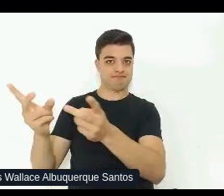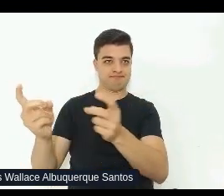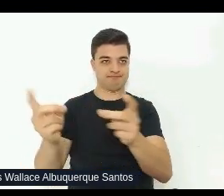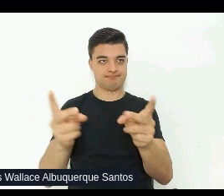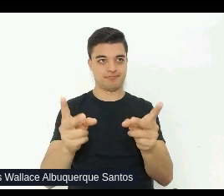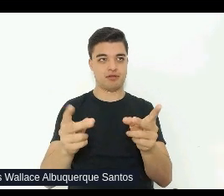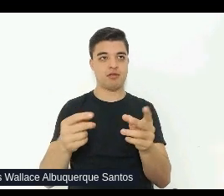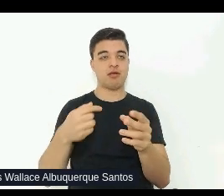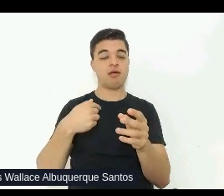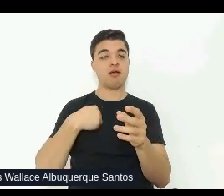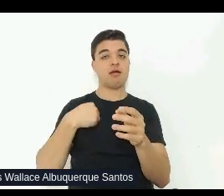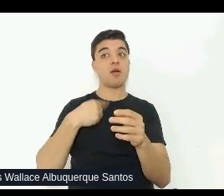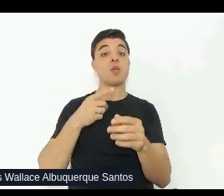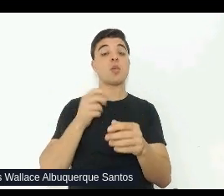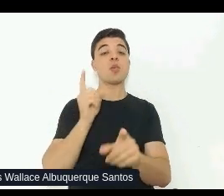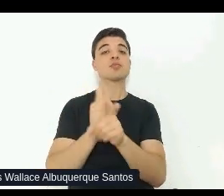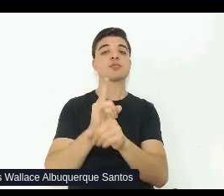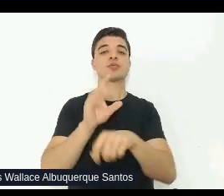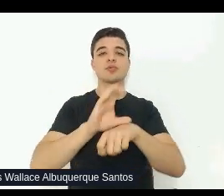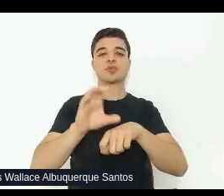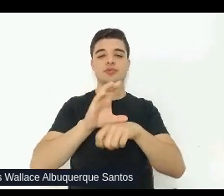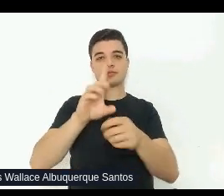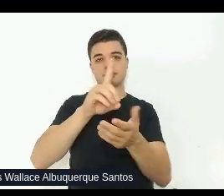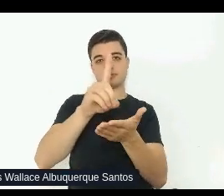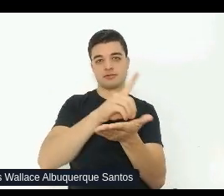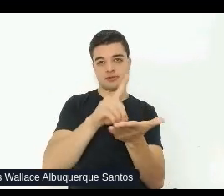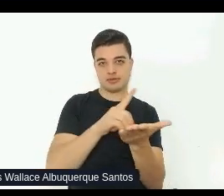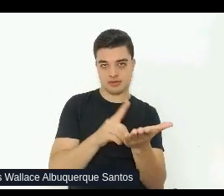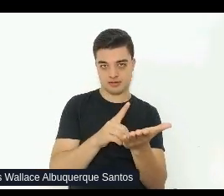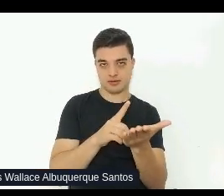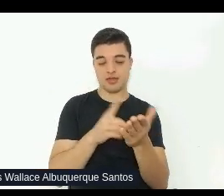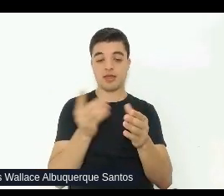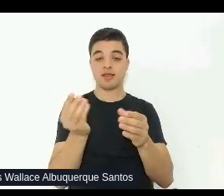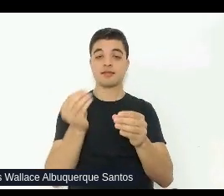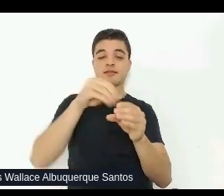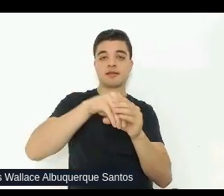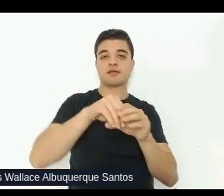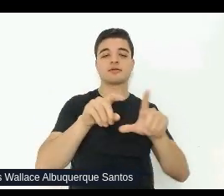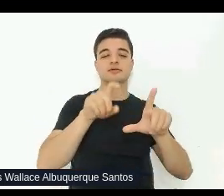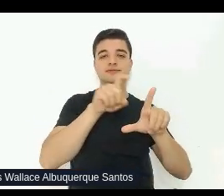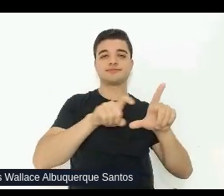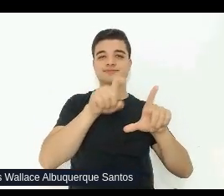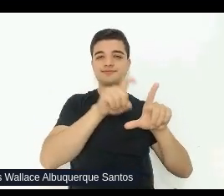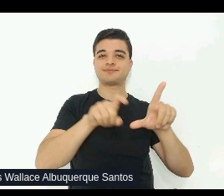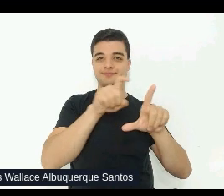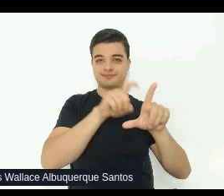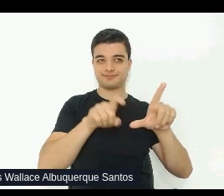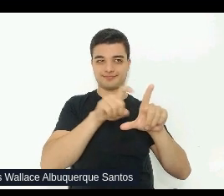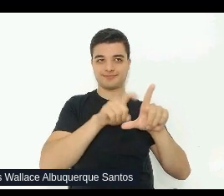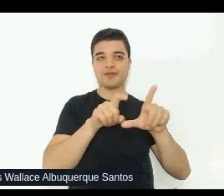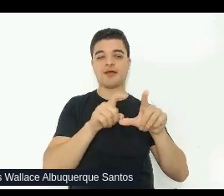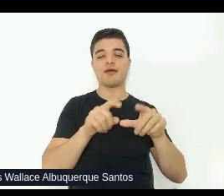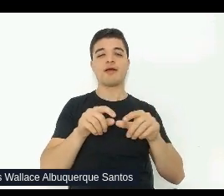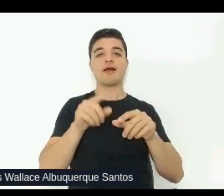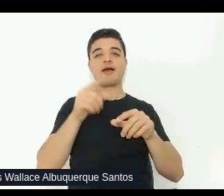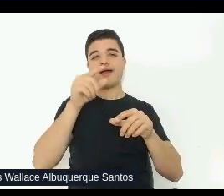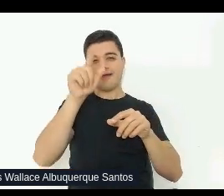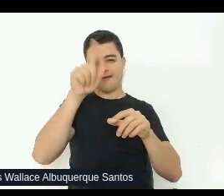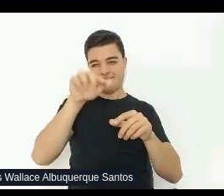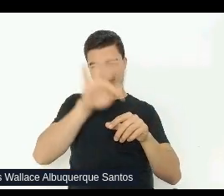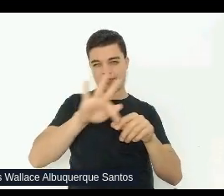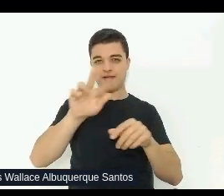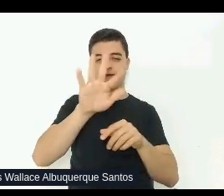achei um curso de design com ênfase, né, em interface digital, né, na época na faculdade FUCAP. Até desculpa eu